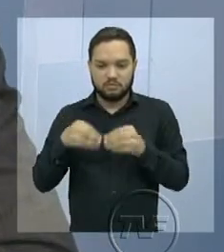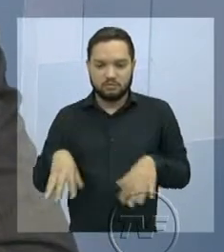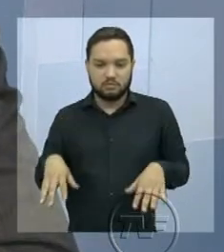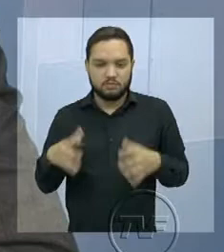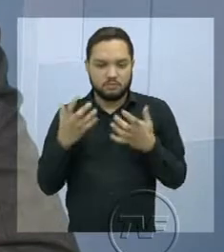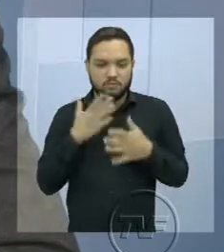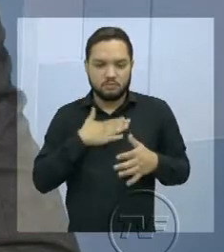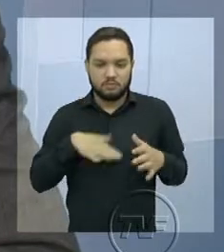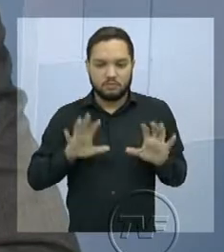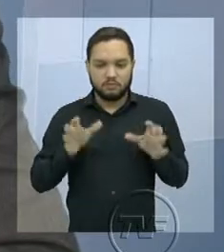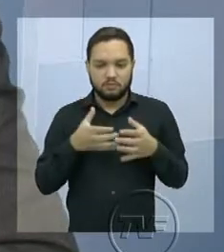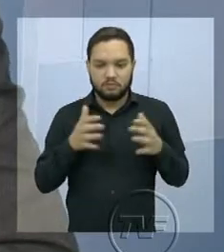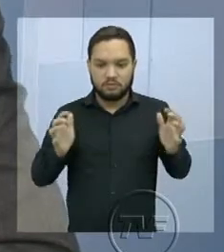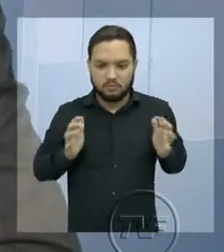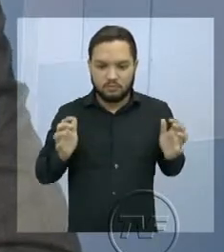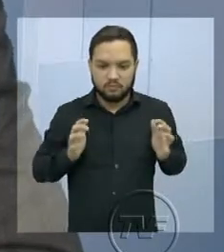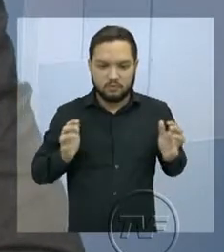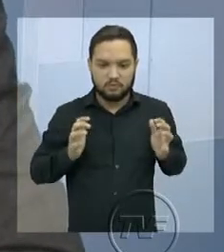o excessivo gasto